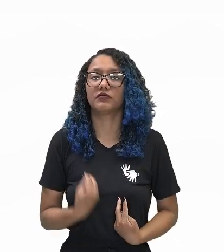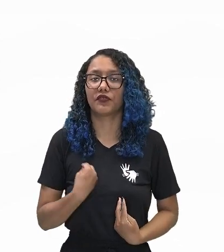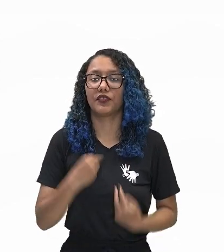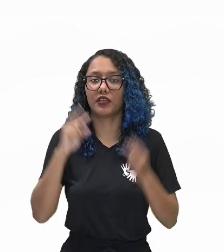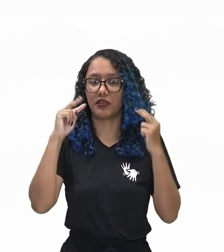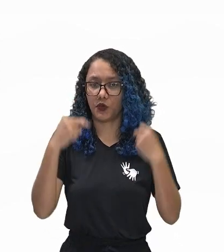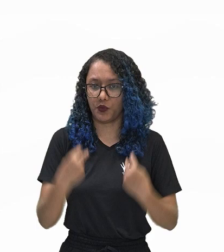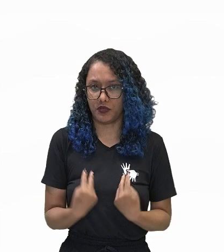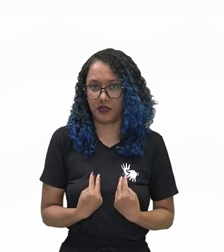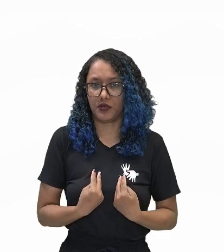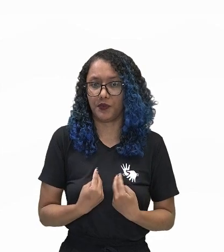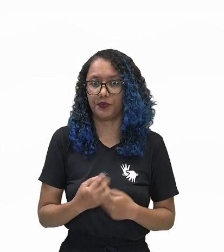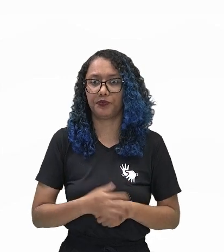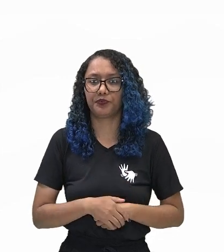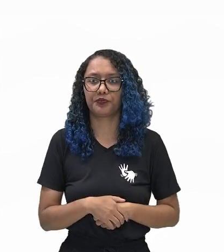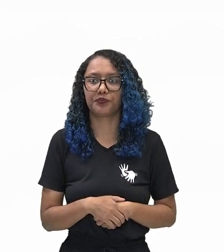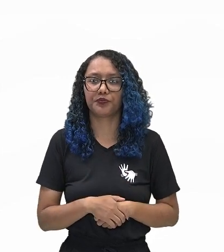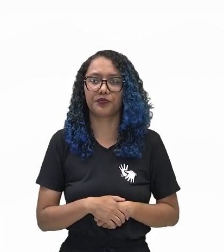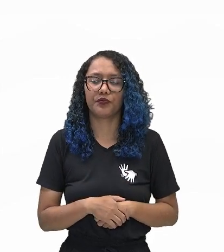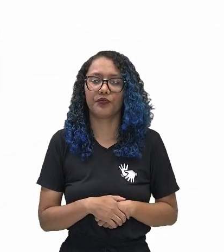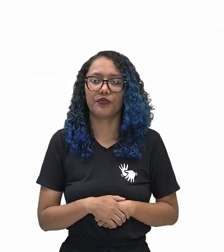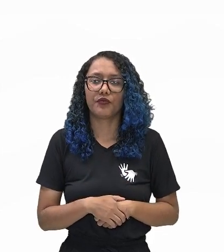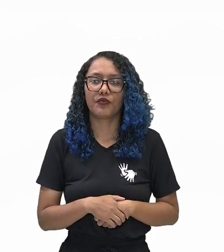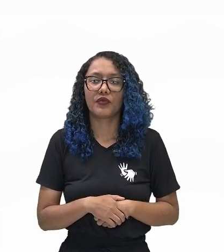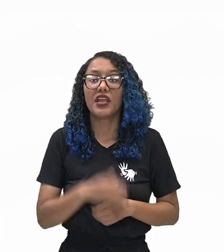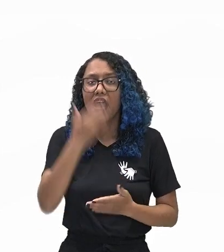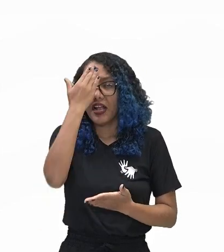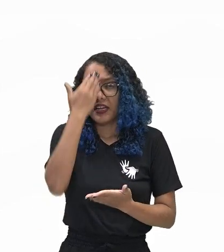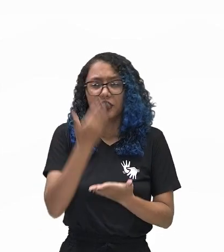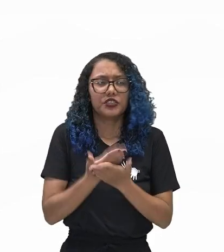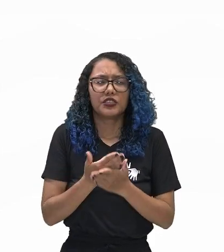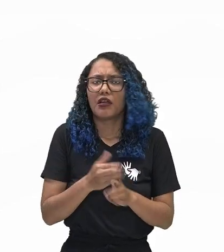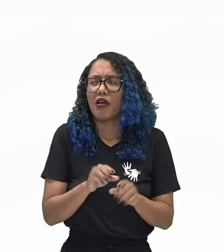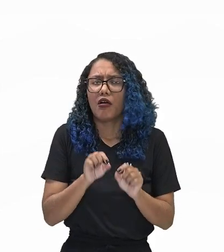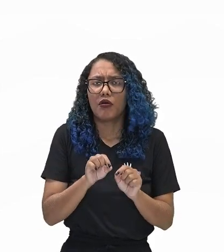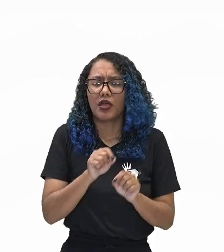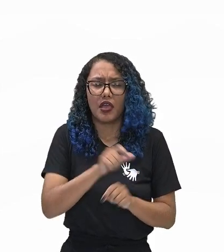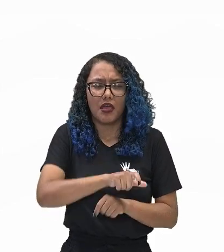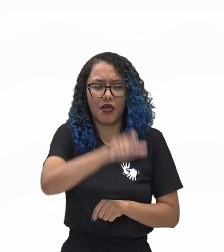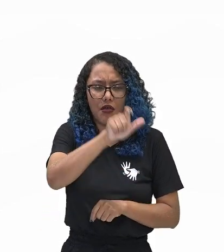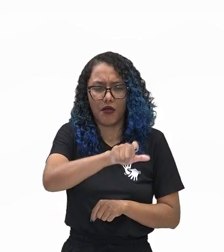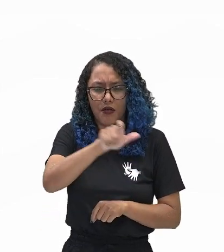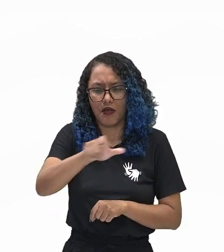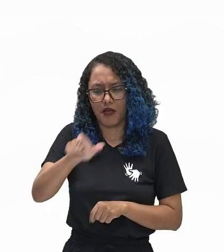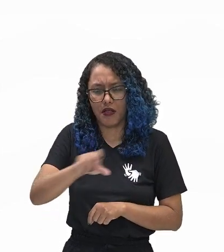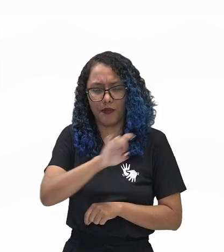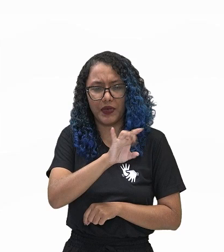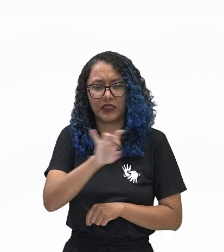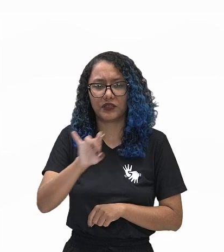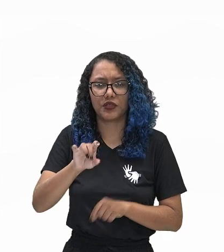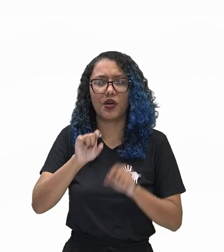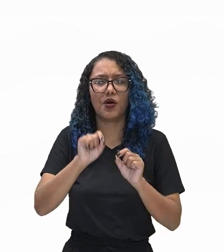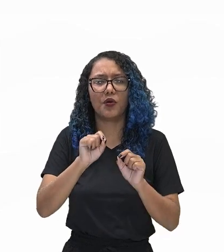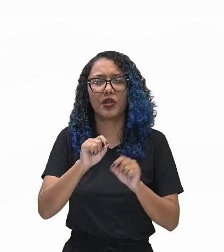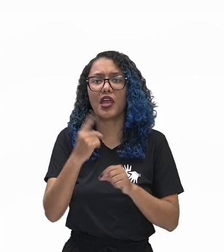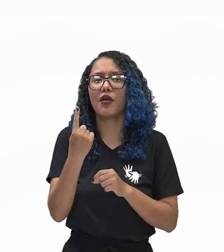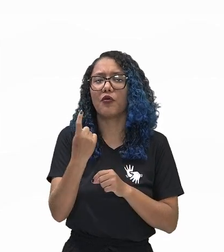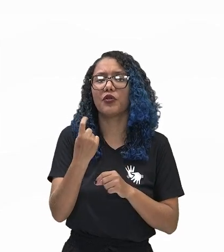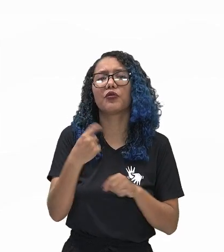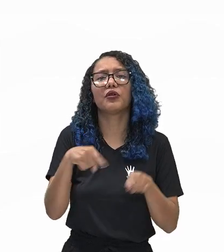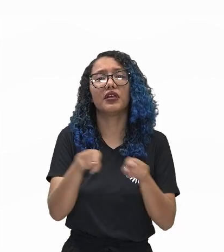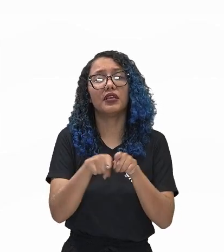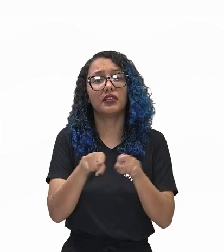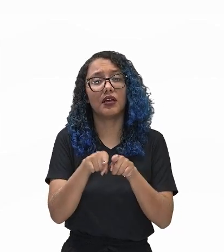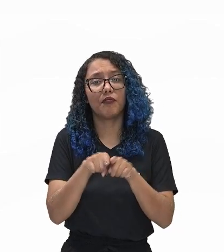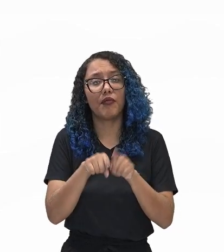seja, ele considera cada homem como um ser único que é mestre dos seus atos e do